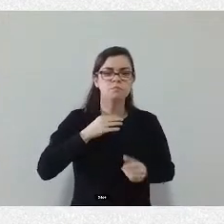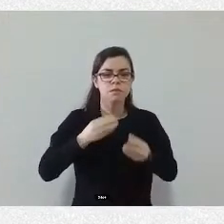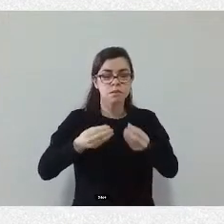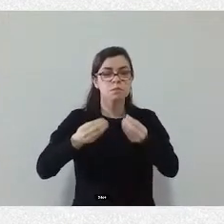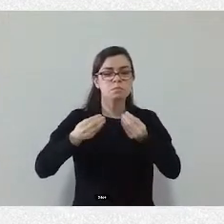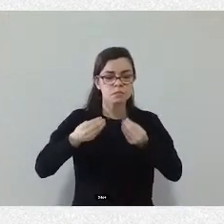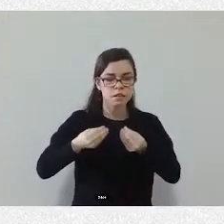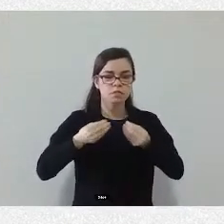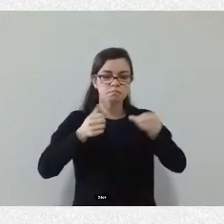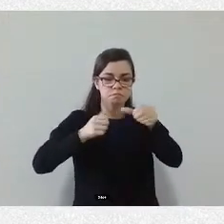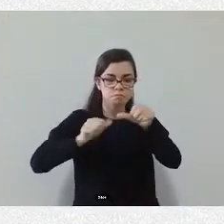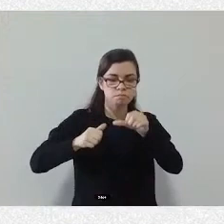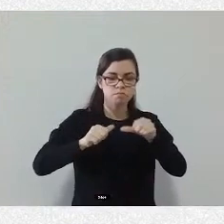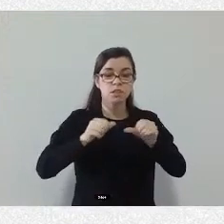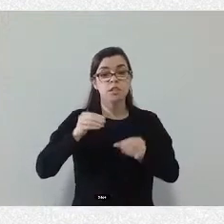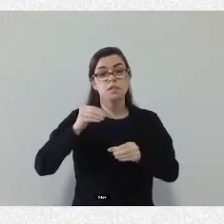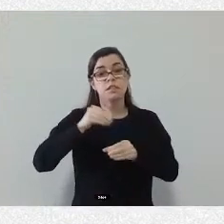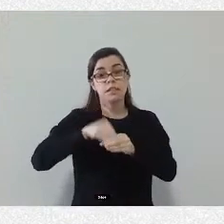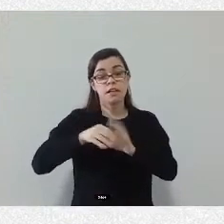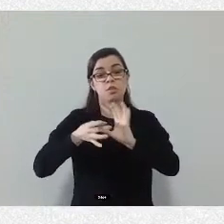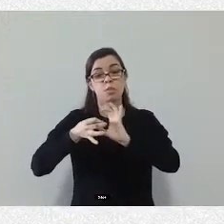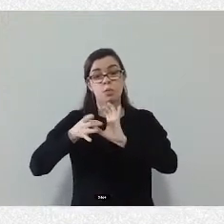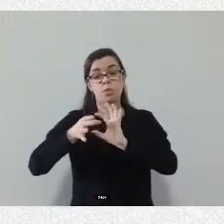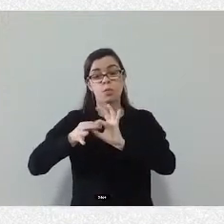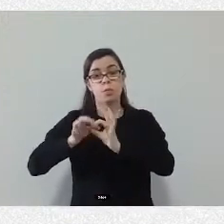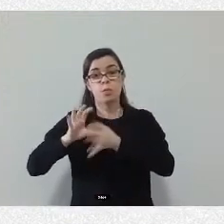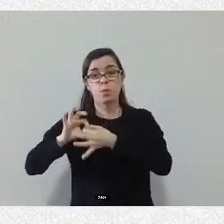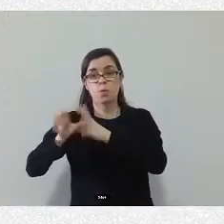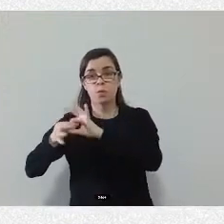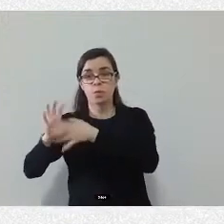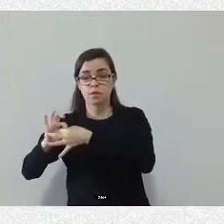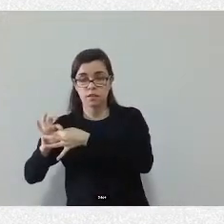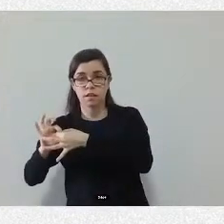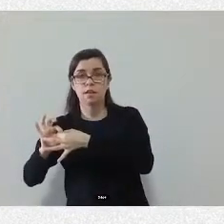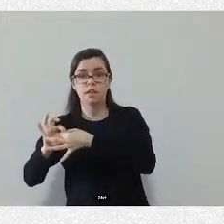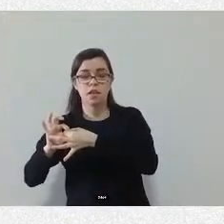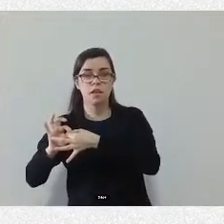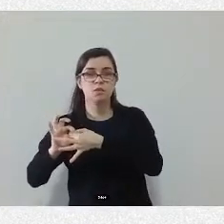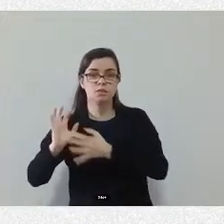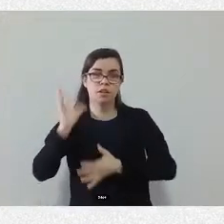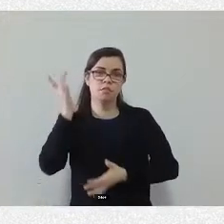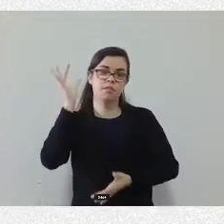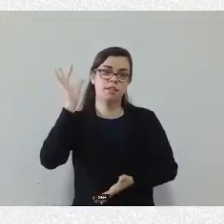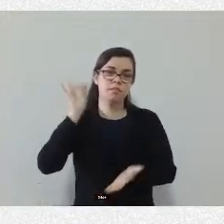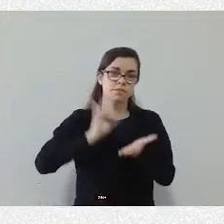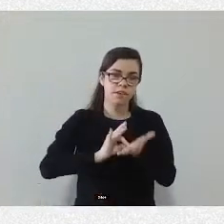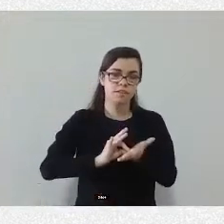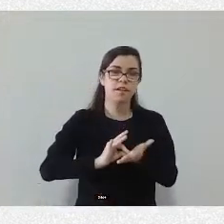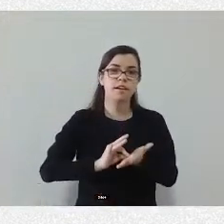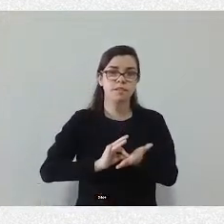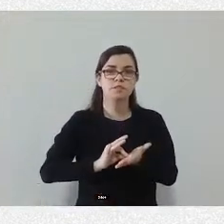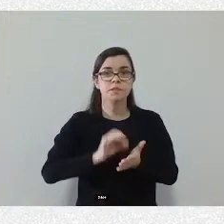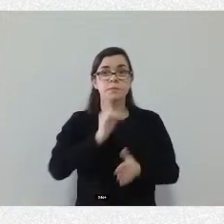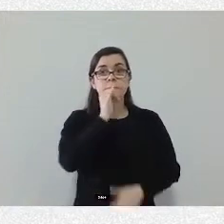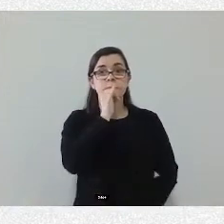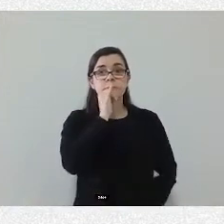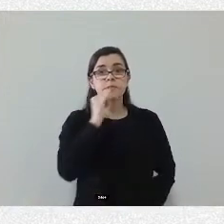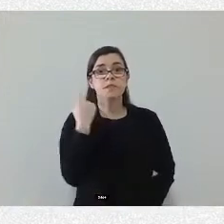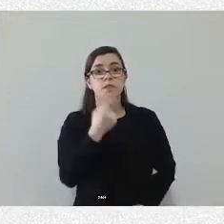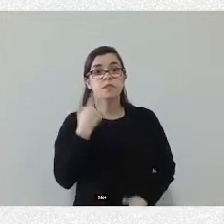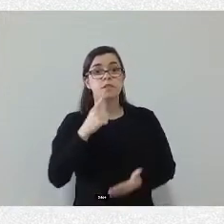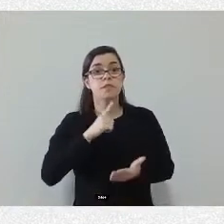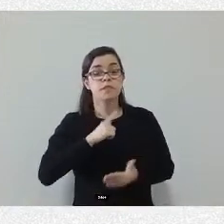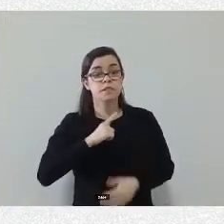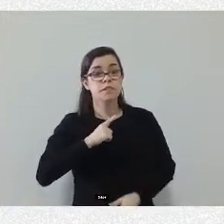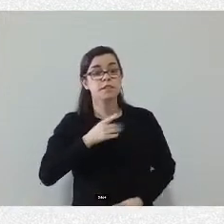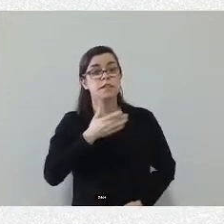rigorosos, e aqui a gente está avaliando um contexto mais próximo da prática da vida real, e nós temos, inclusive, diversos exemplos